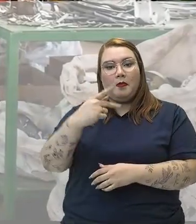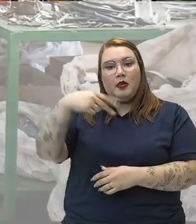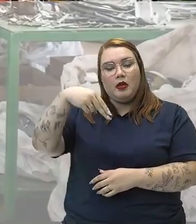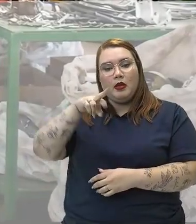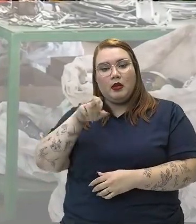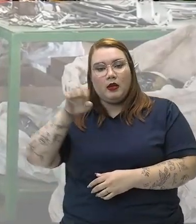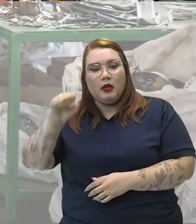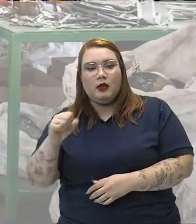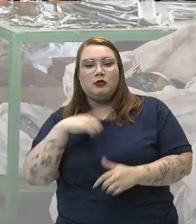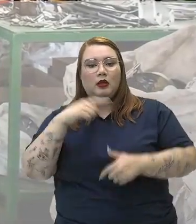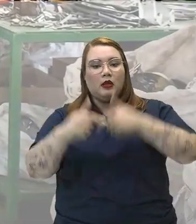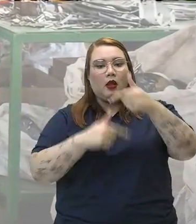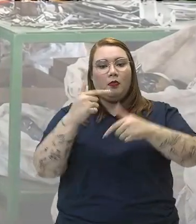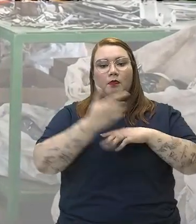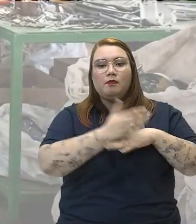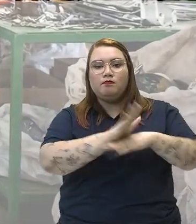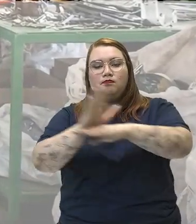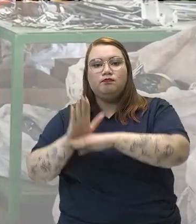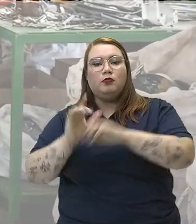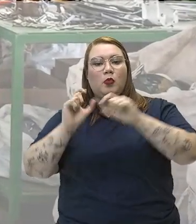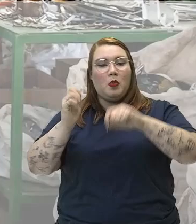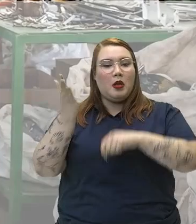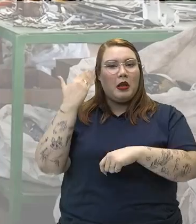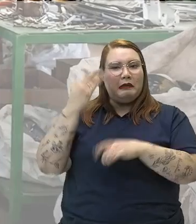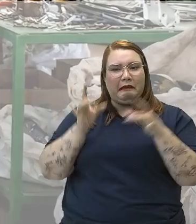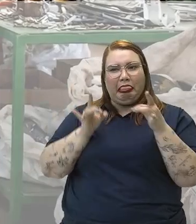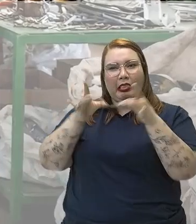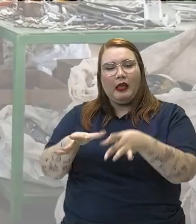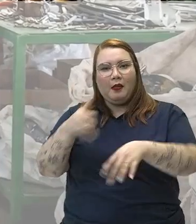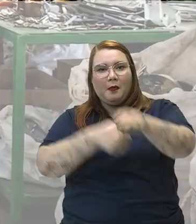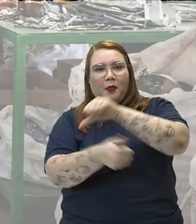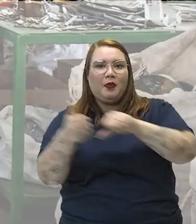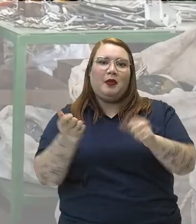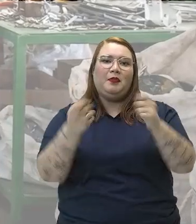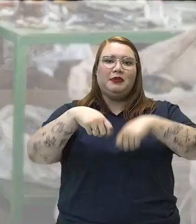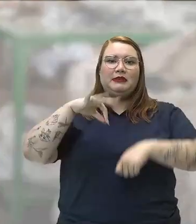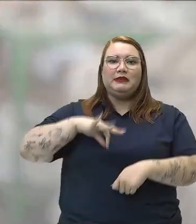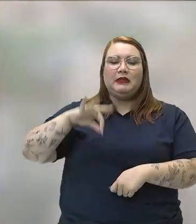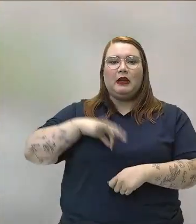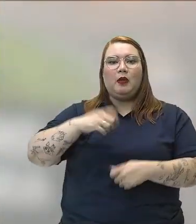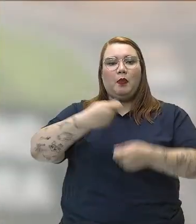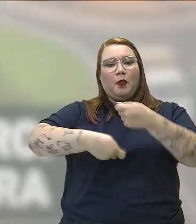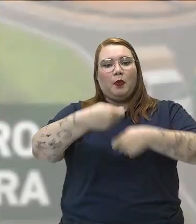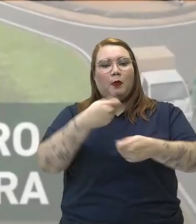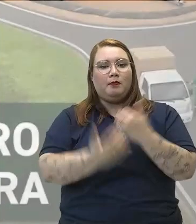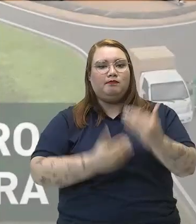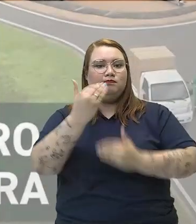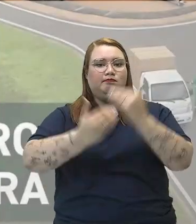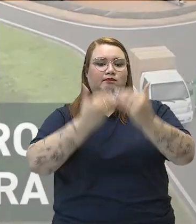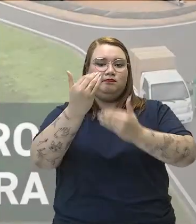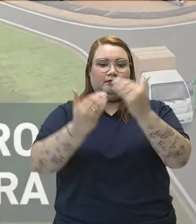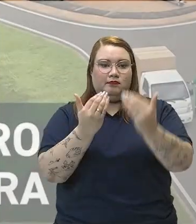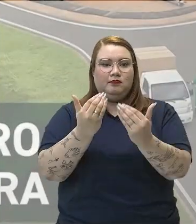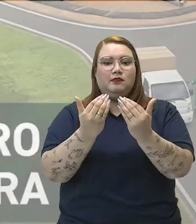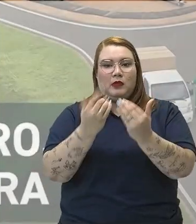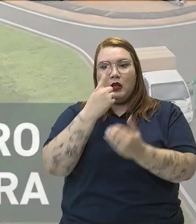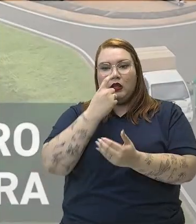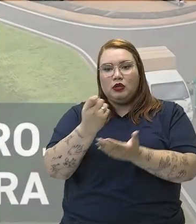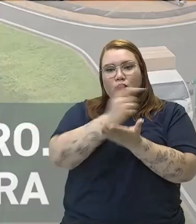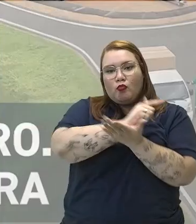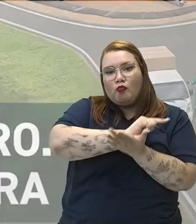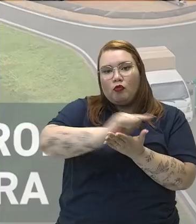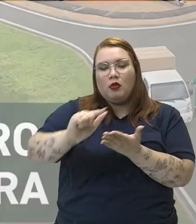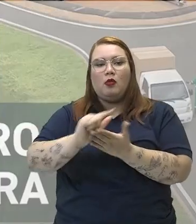deles, transformando o que era visto como resto em fonte de renda e economia circular, resíduo zero. A meta